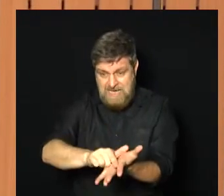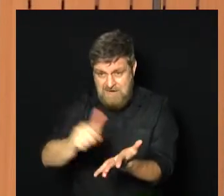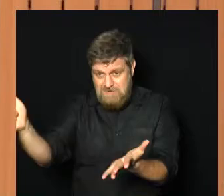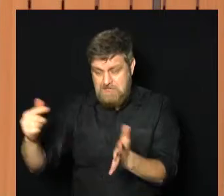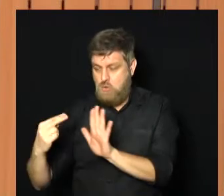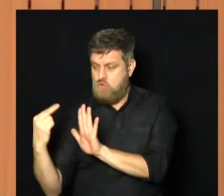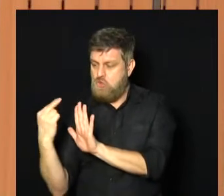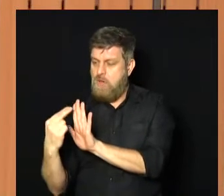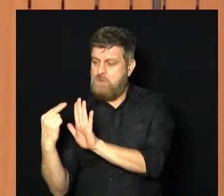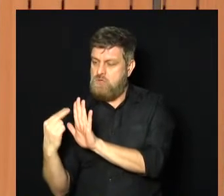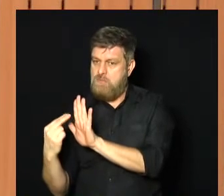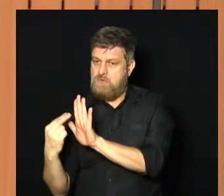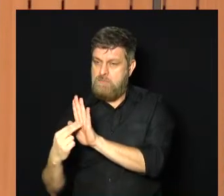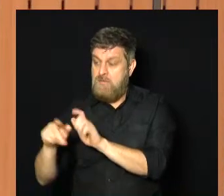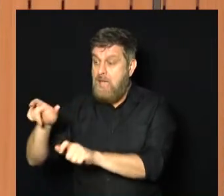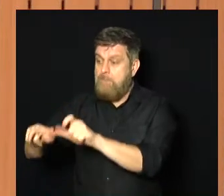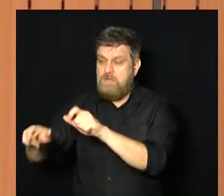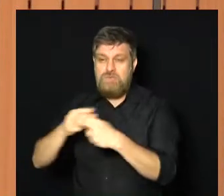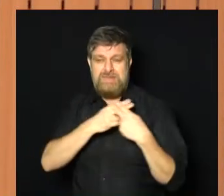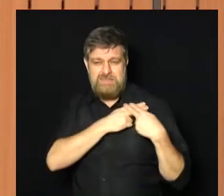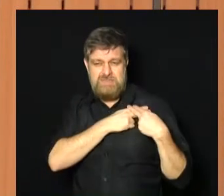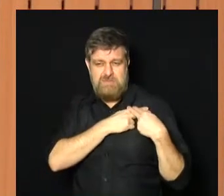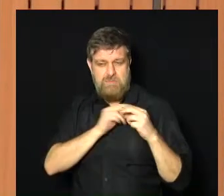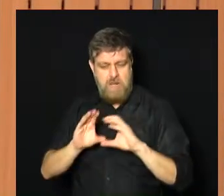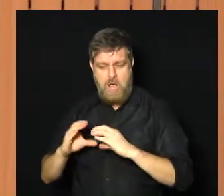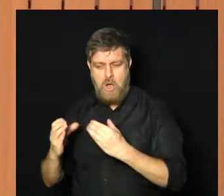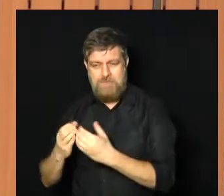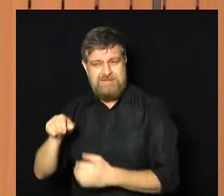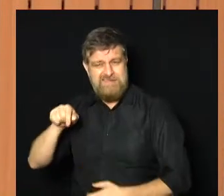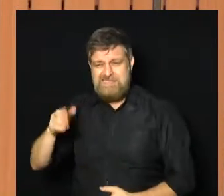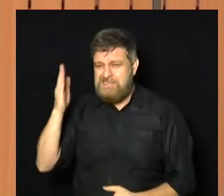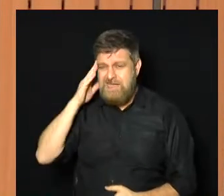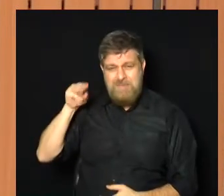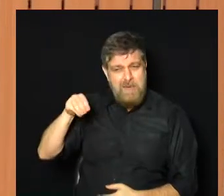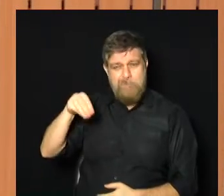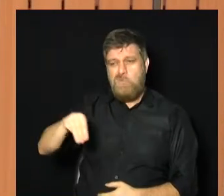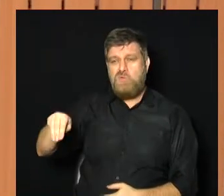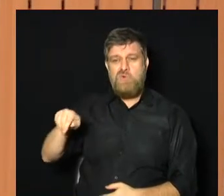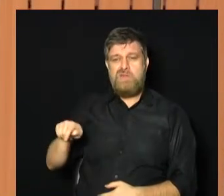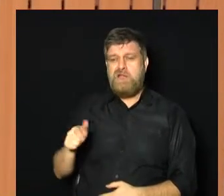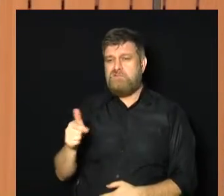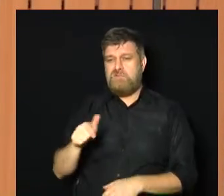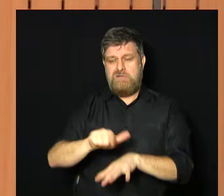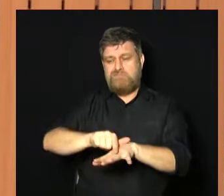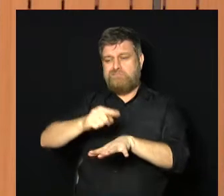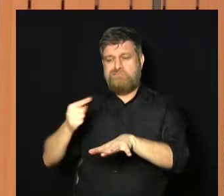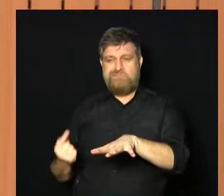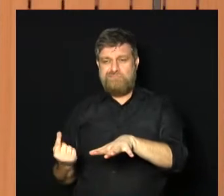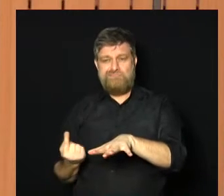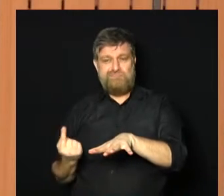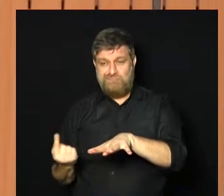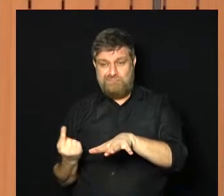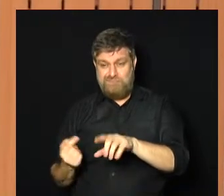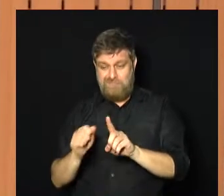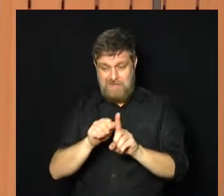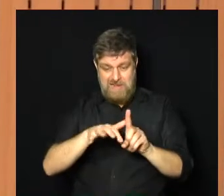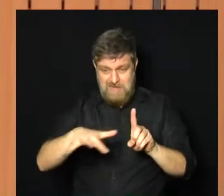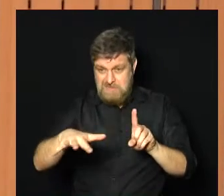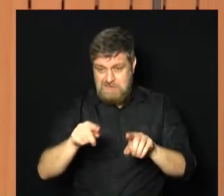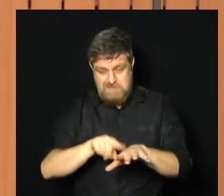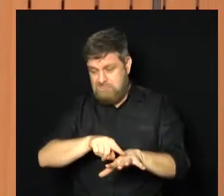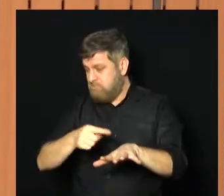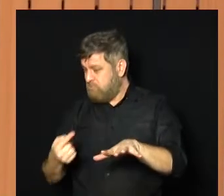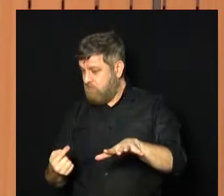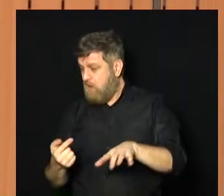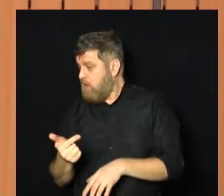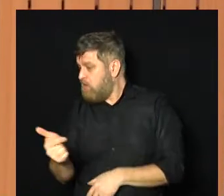formam essa comissão. Sabemos que nesse grupo não existe monitoras e agentes de educação infantil. Queremos saber o